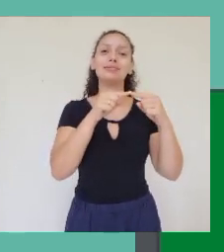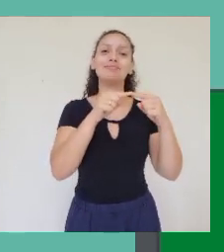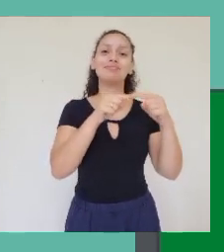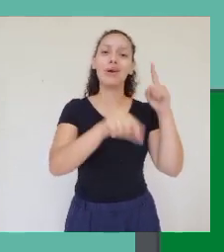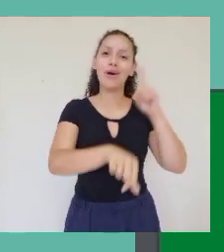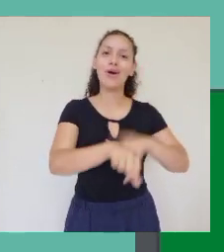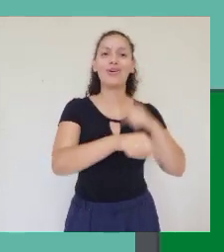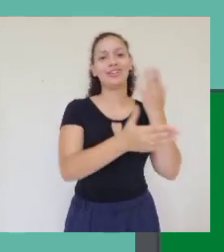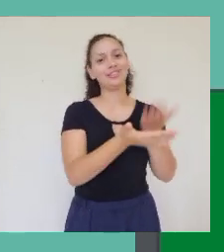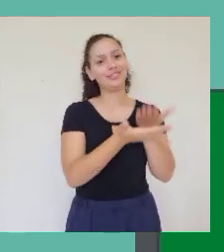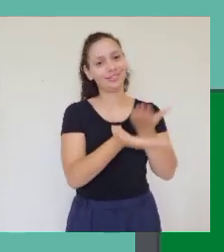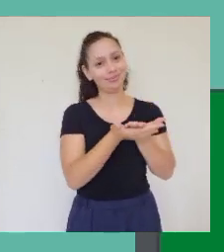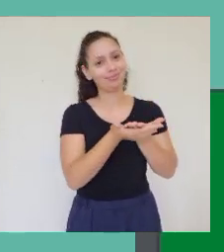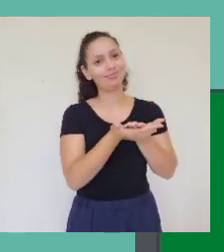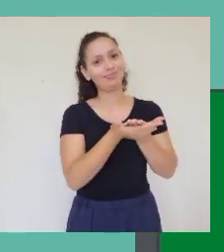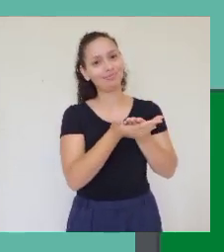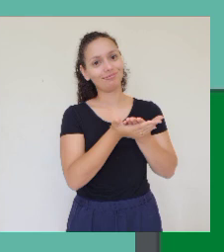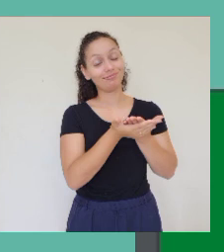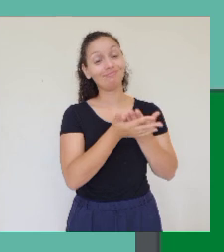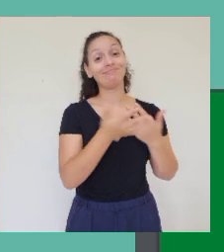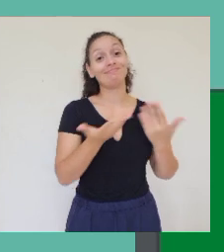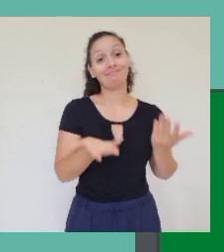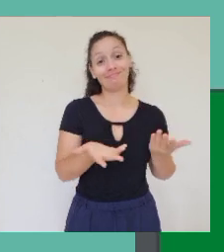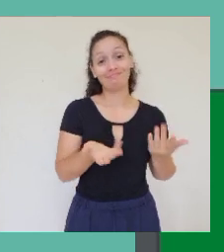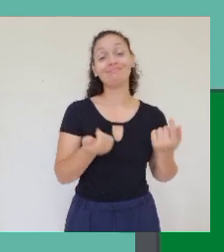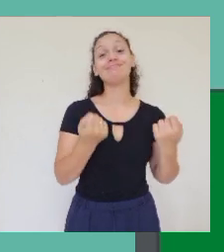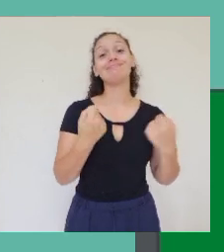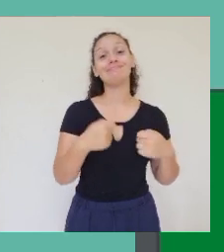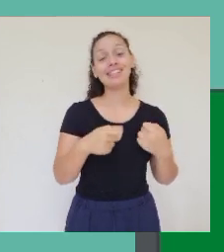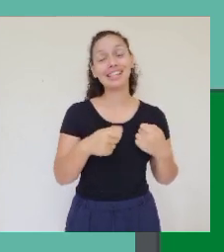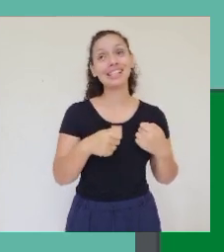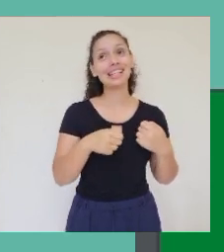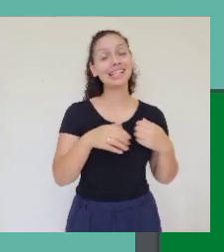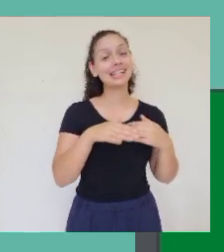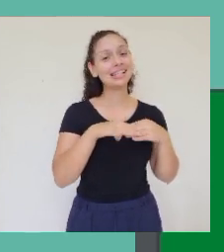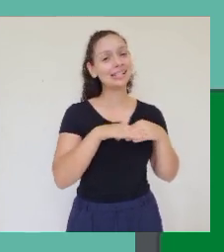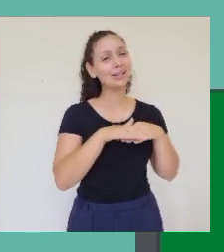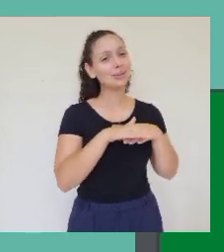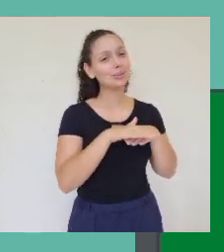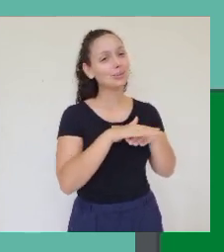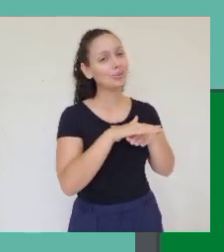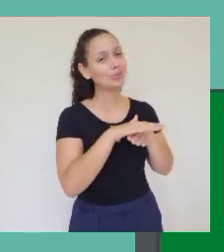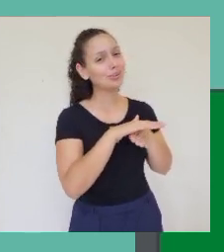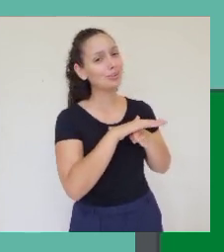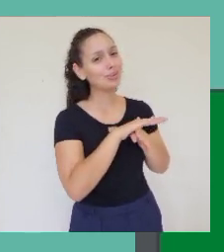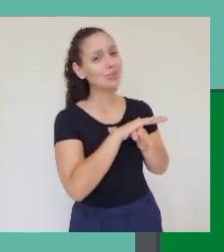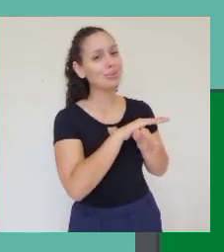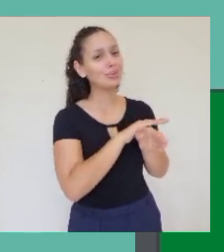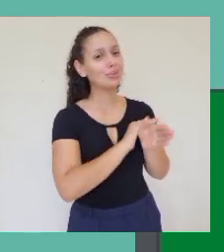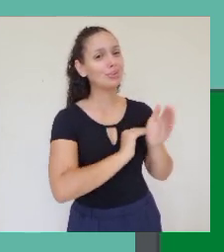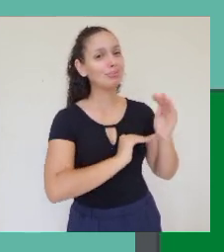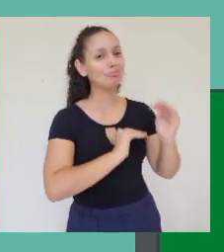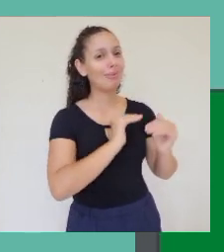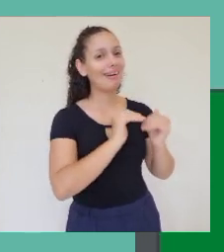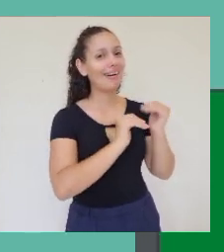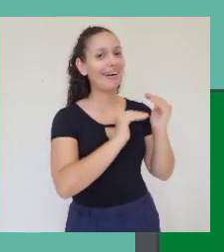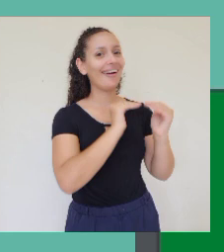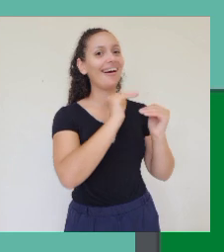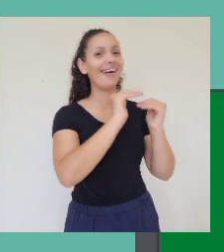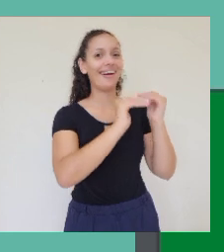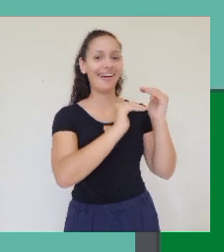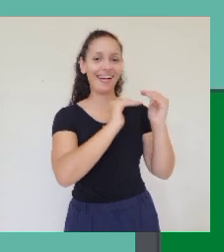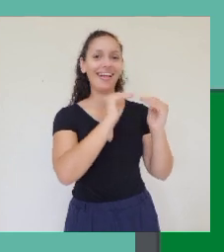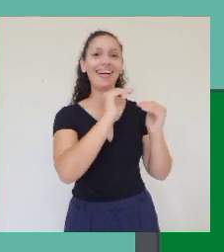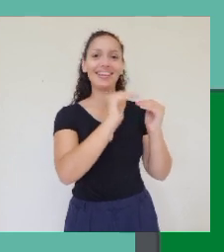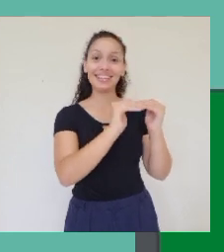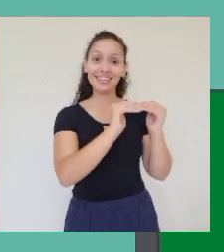tomado. Então, são hábitos que a gente vai construindo e vai melhorando e que vai influenciar sim no nosso tempo